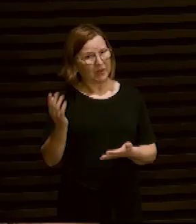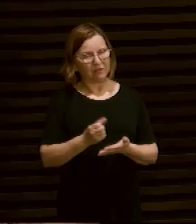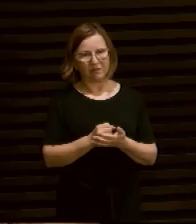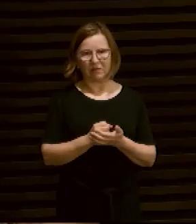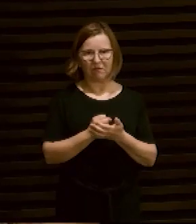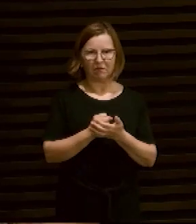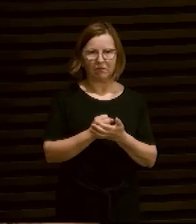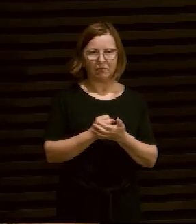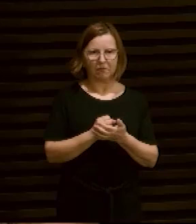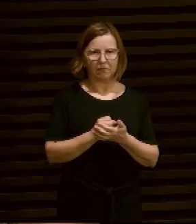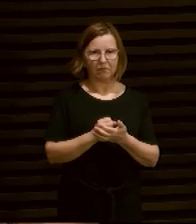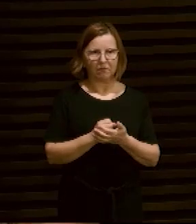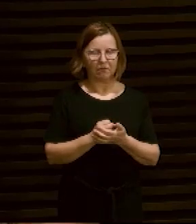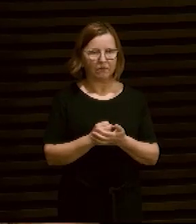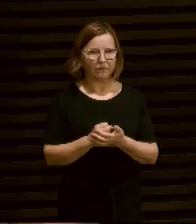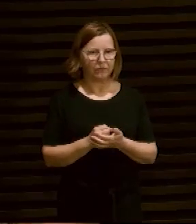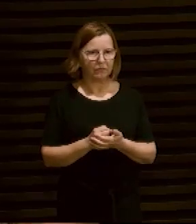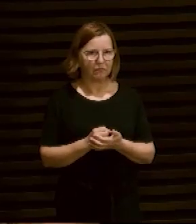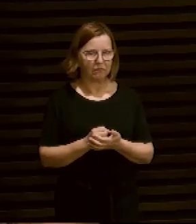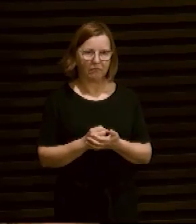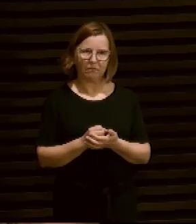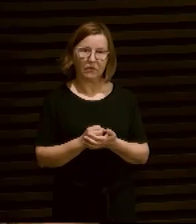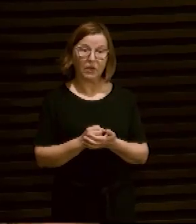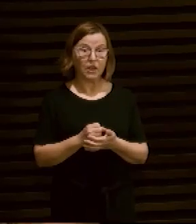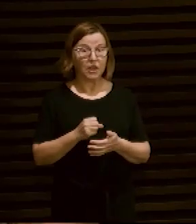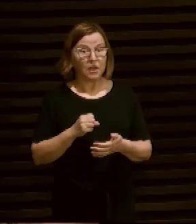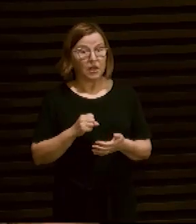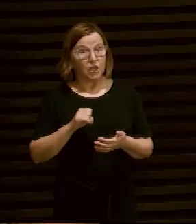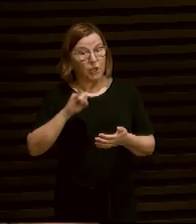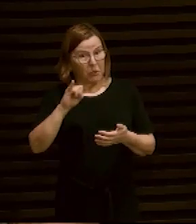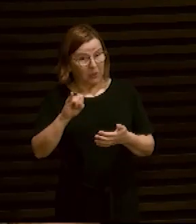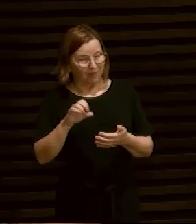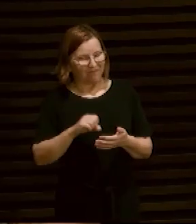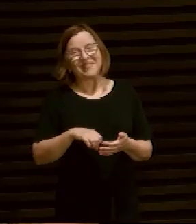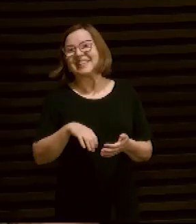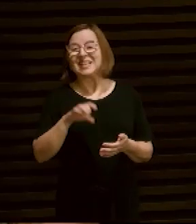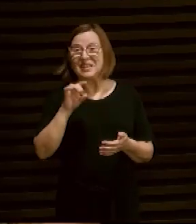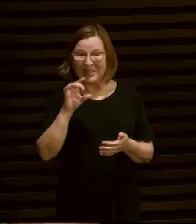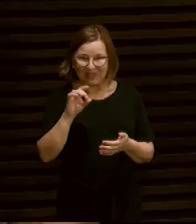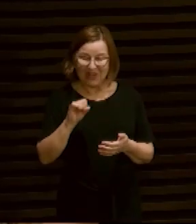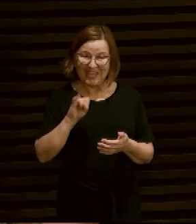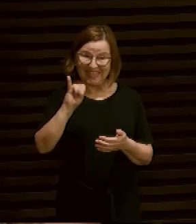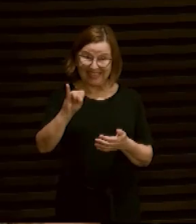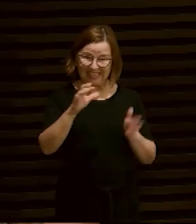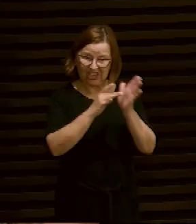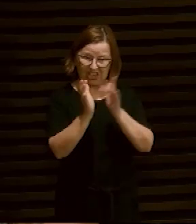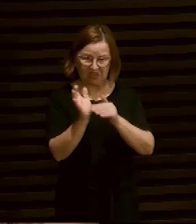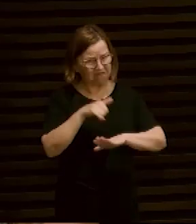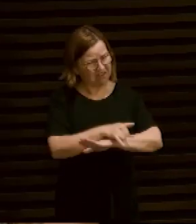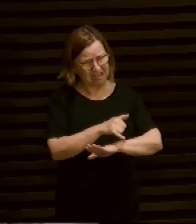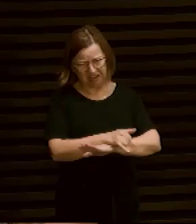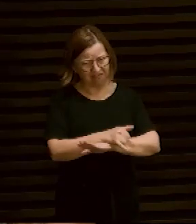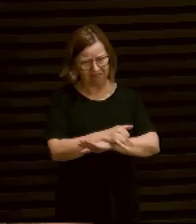Só se Jesus falhar. Se ele falhar, eu estou falido. Porque toda